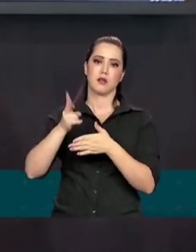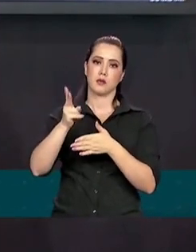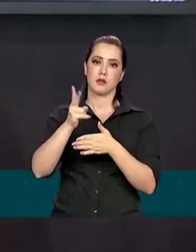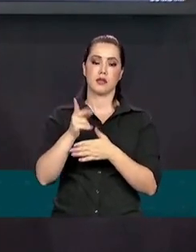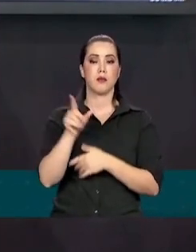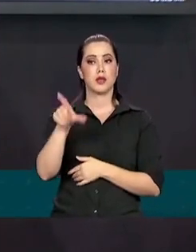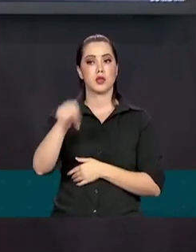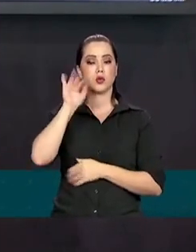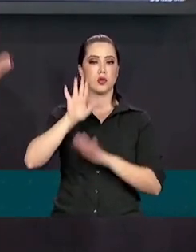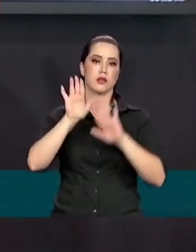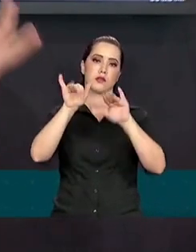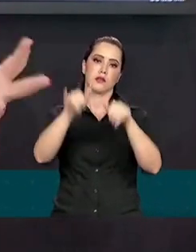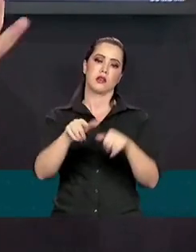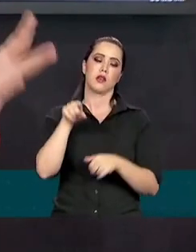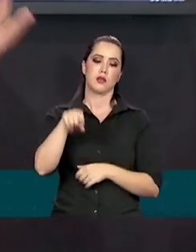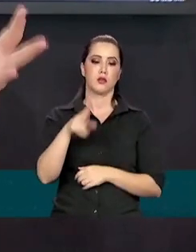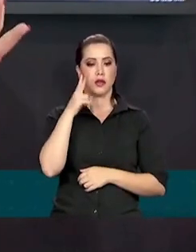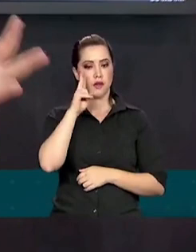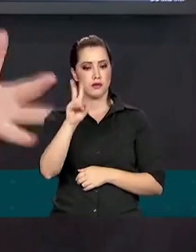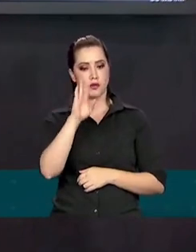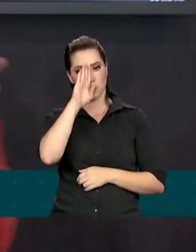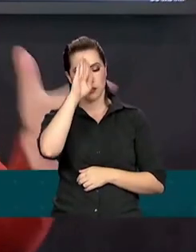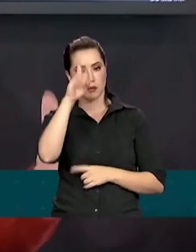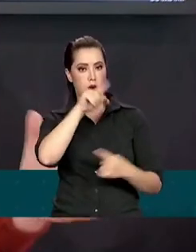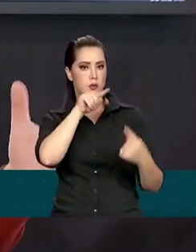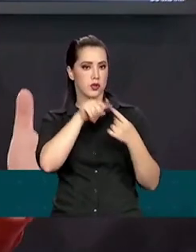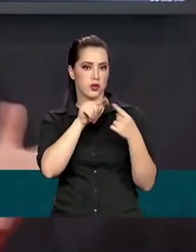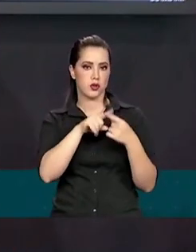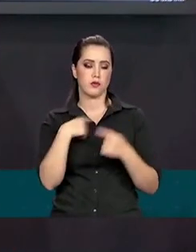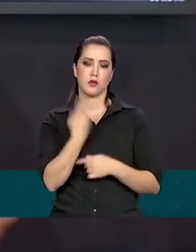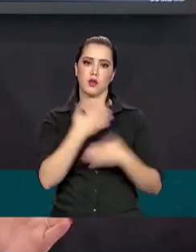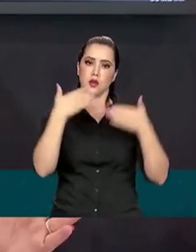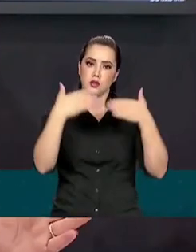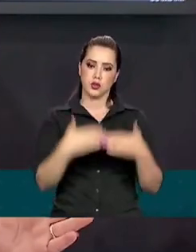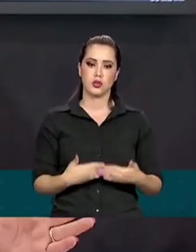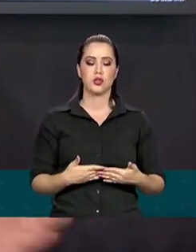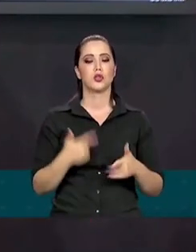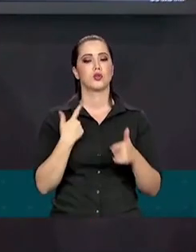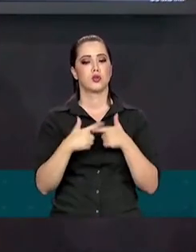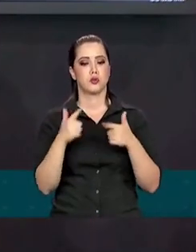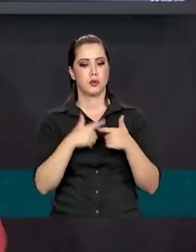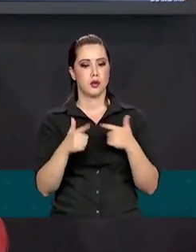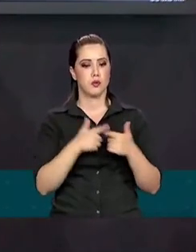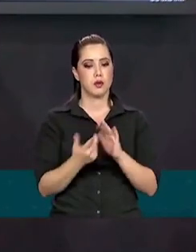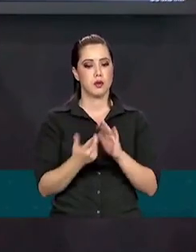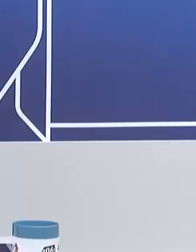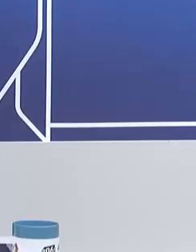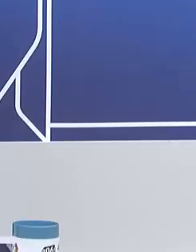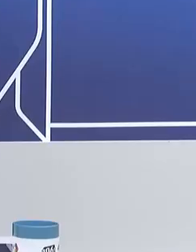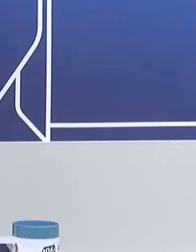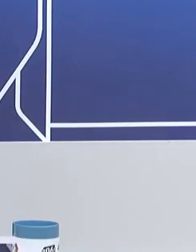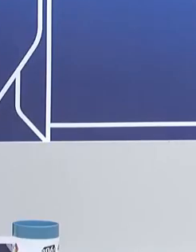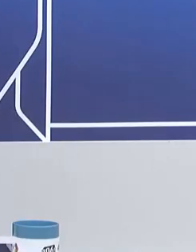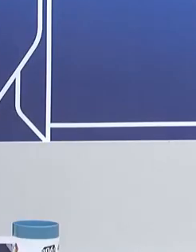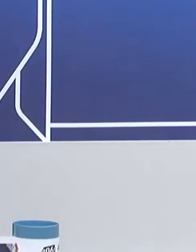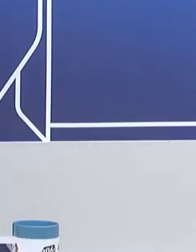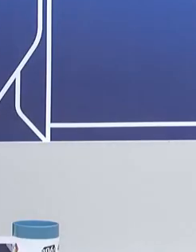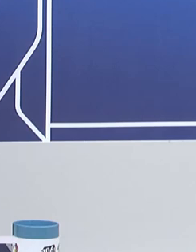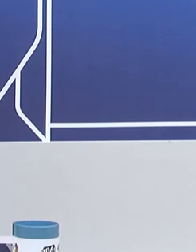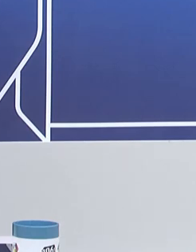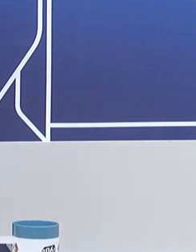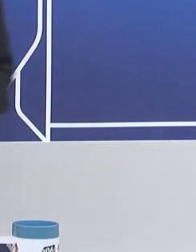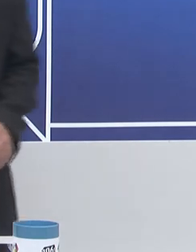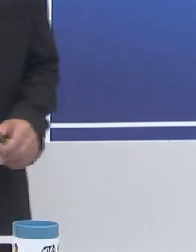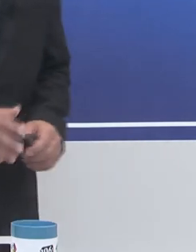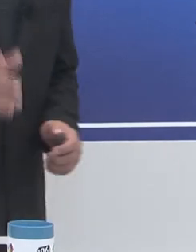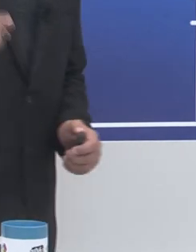palavra final daquilo que é considerado prioridade quando nós estivermos diante de um impasse orçamentário. Vamos falar